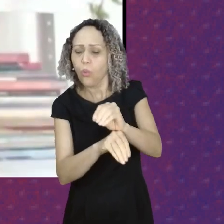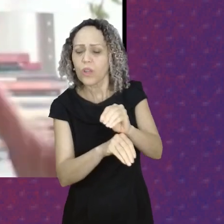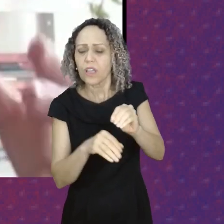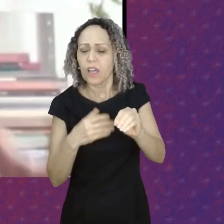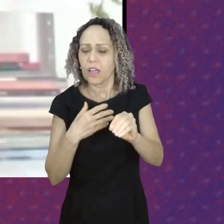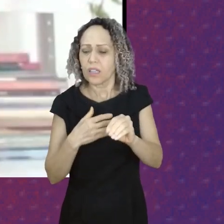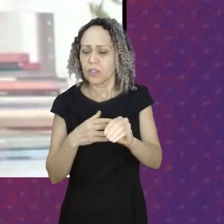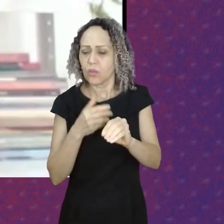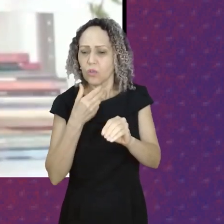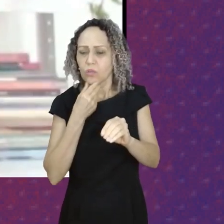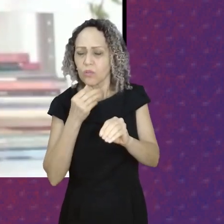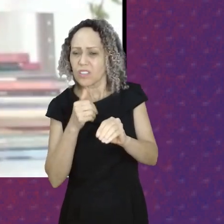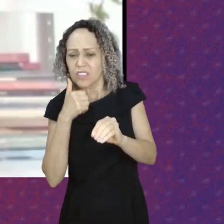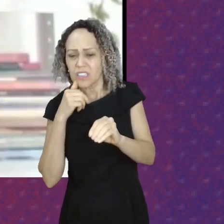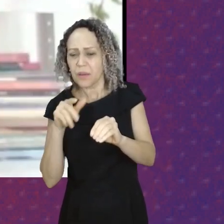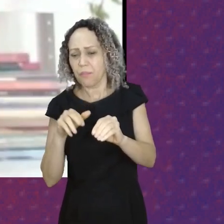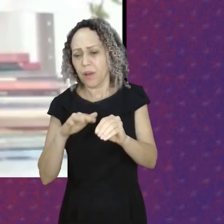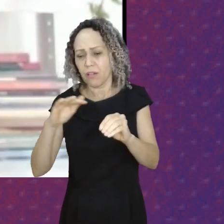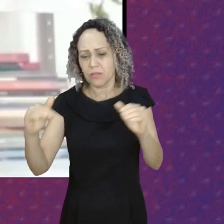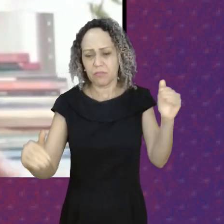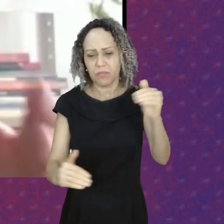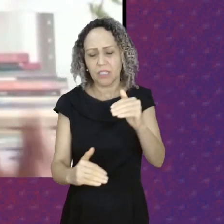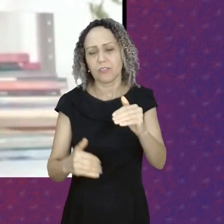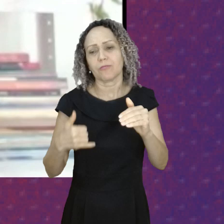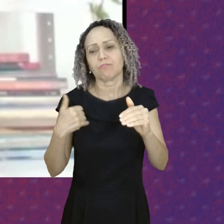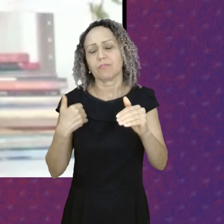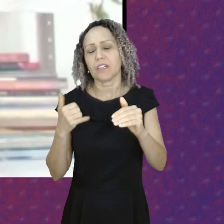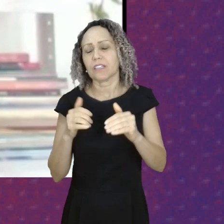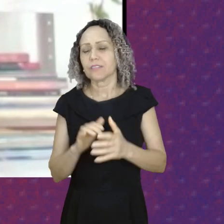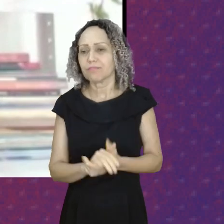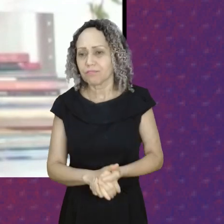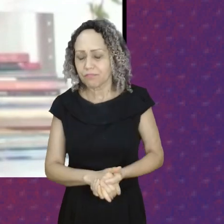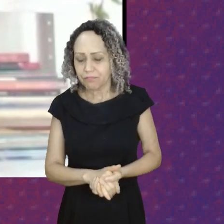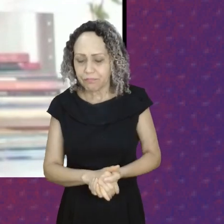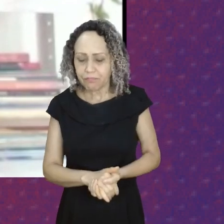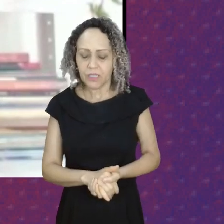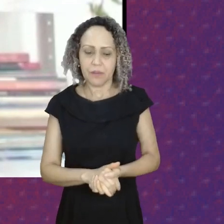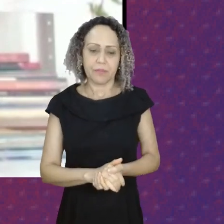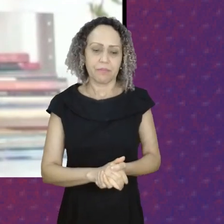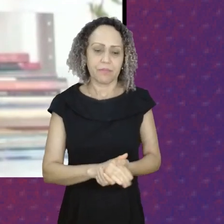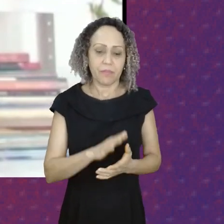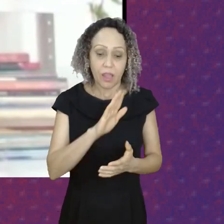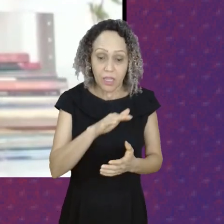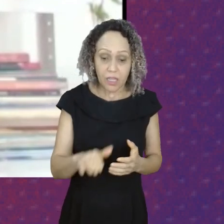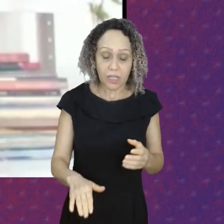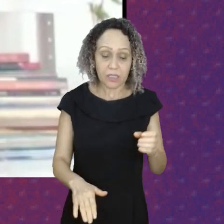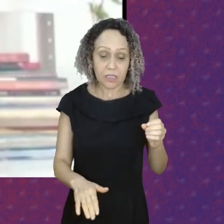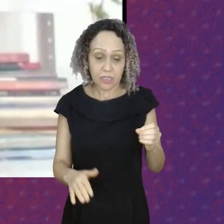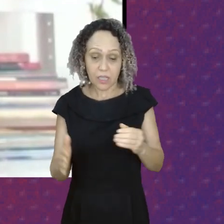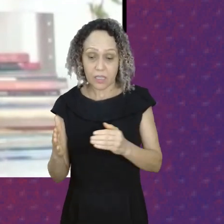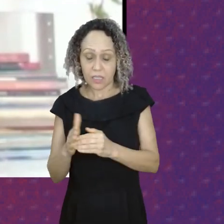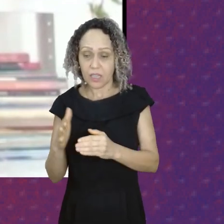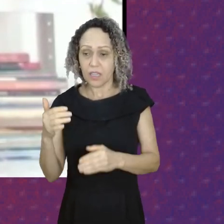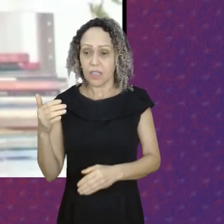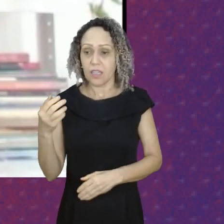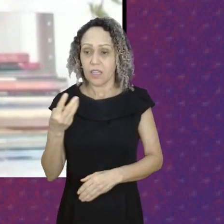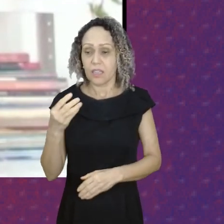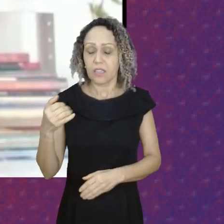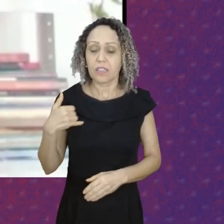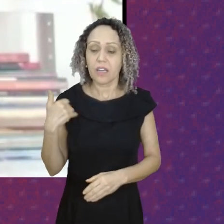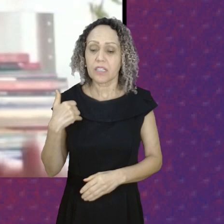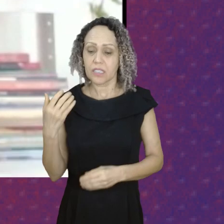atendimento de crianças de 0 a 3 anos, com qualidade, com acesso, com responsabilidade dos